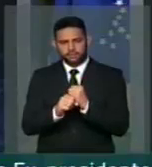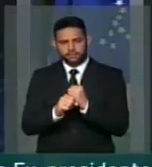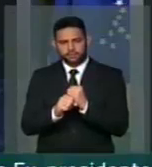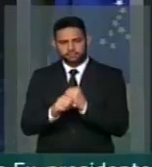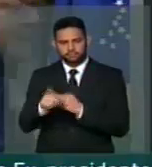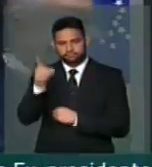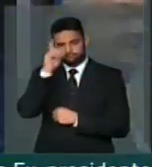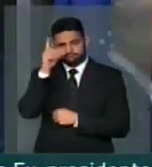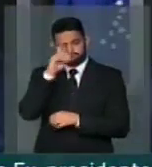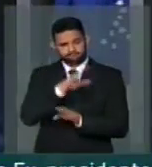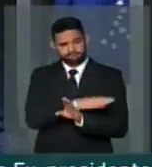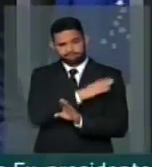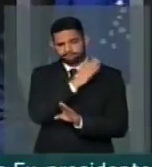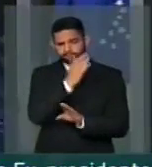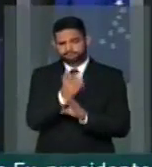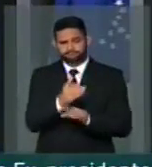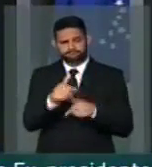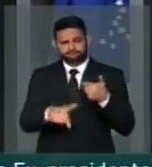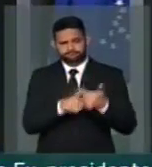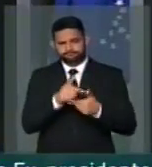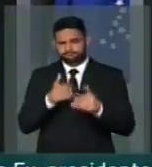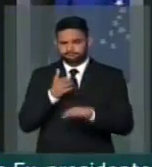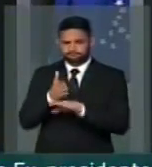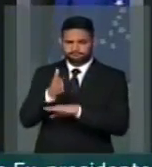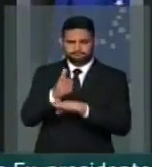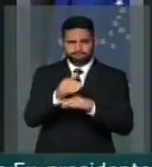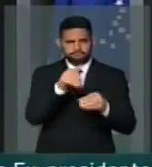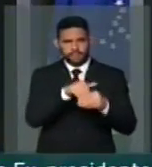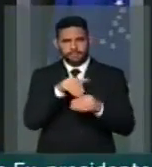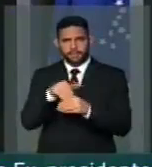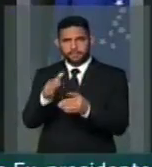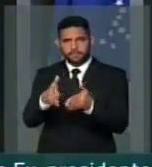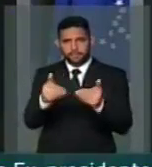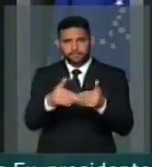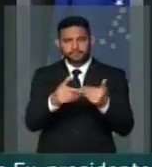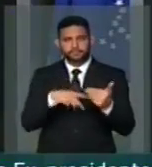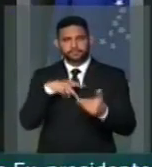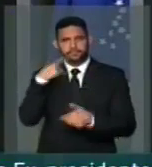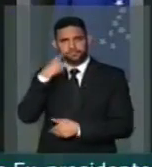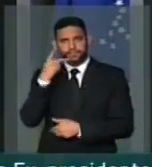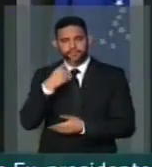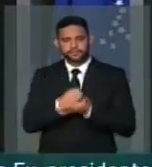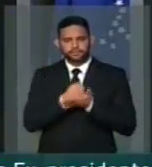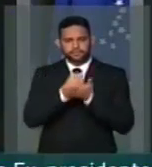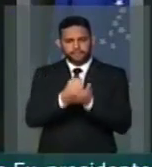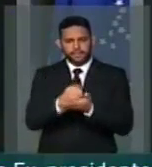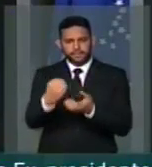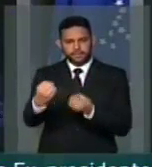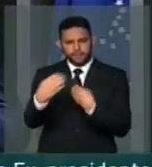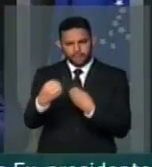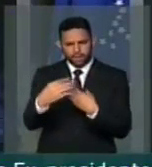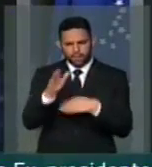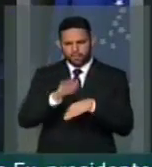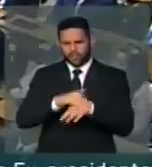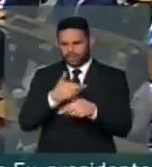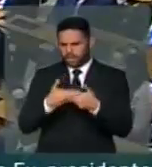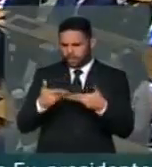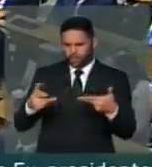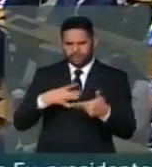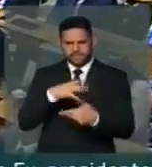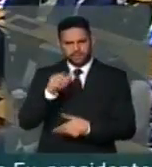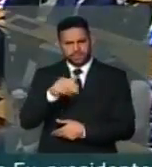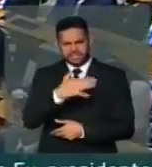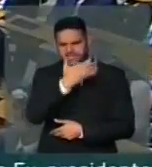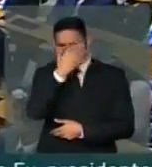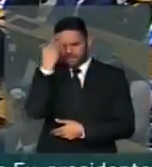diuturnamente, em campanhas, em processos políticos, me deu um grande aprendizado. Não esqueço nunca